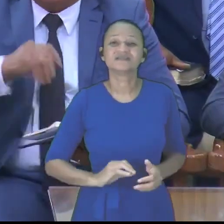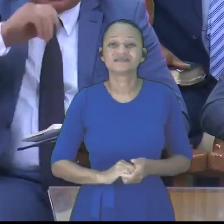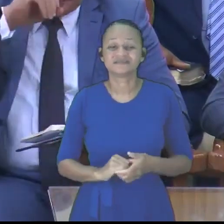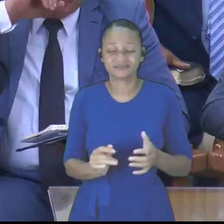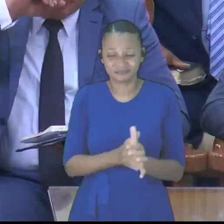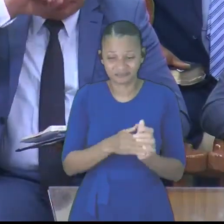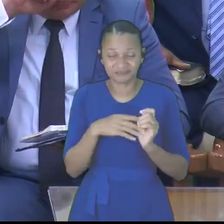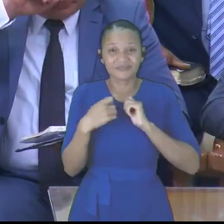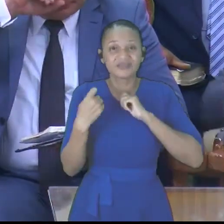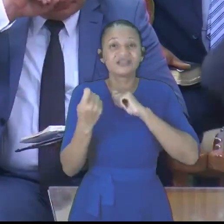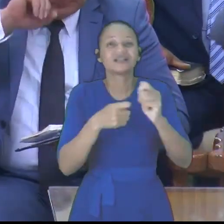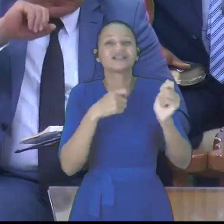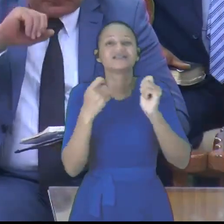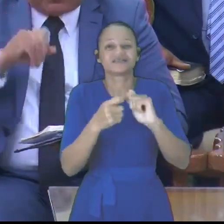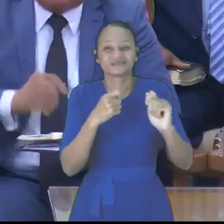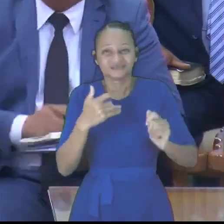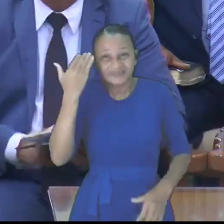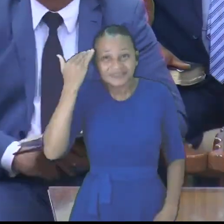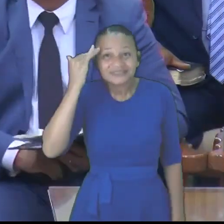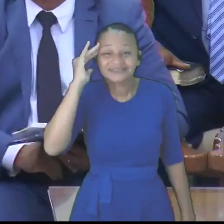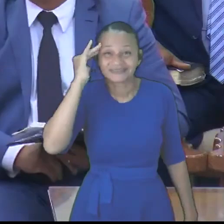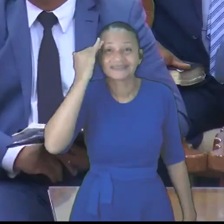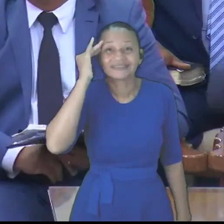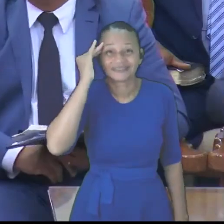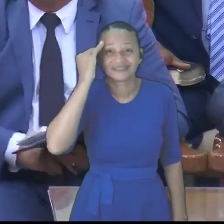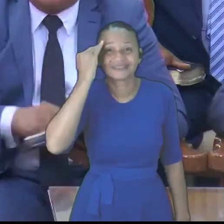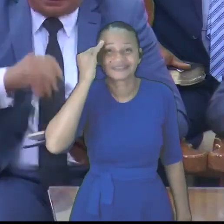Aleluia, vocês estão entendendo? Quem está entendendo?